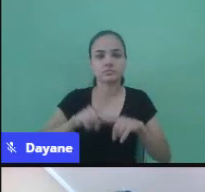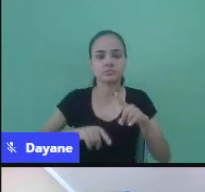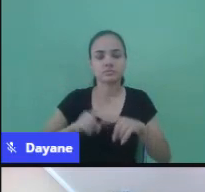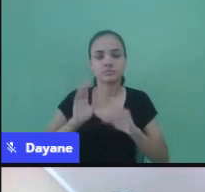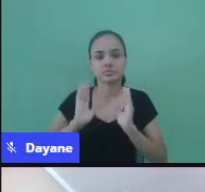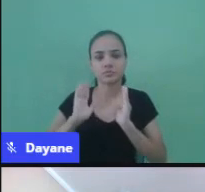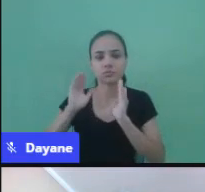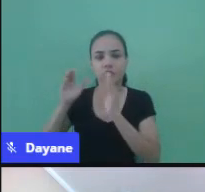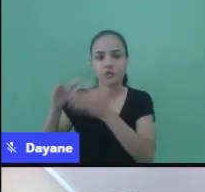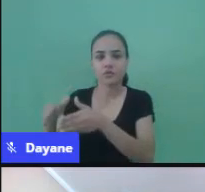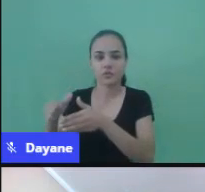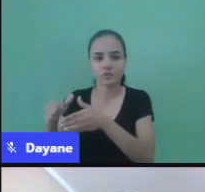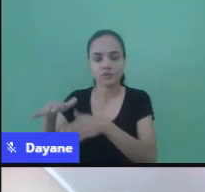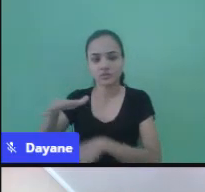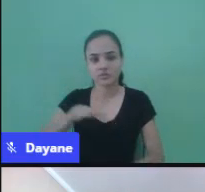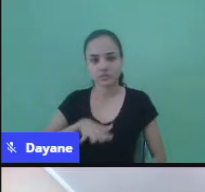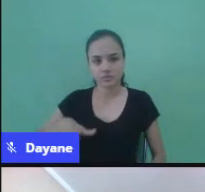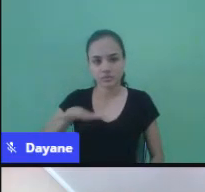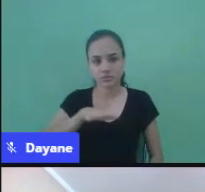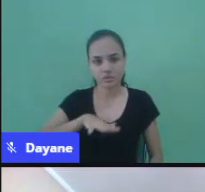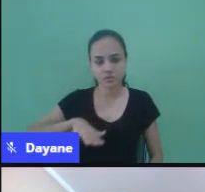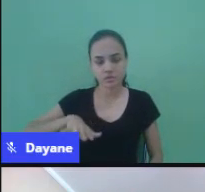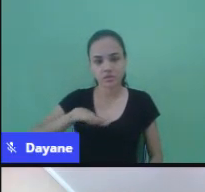área de educação.